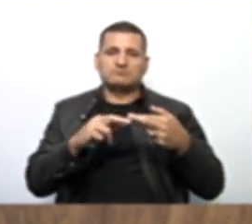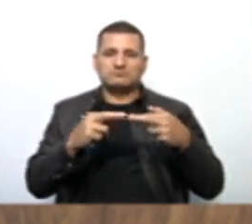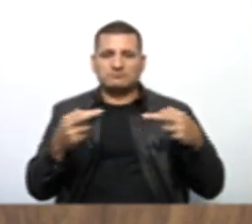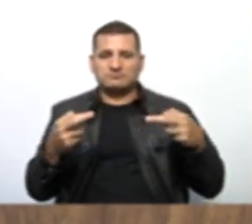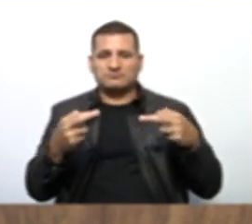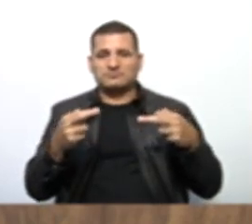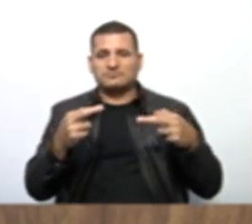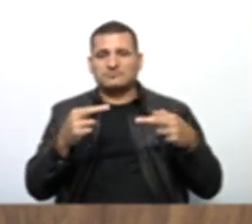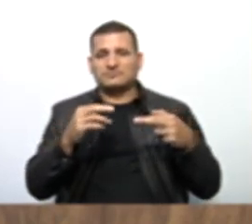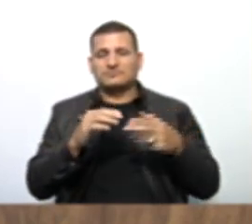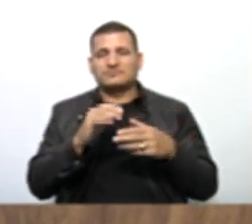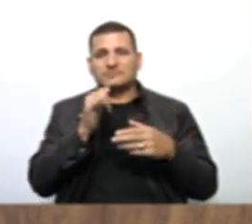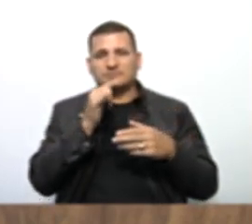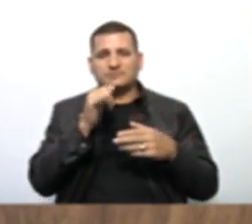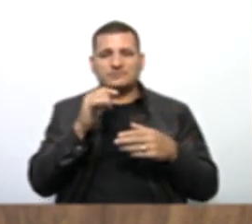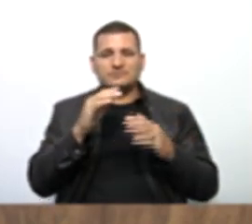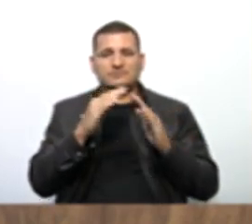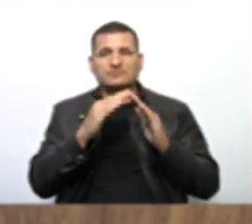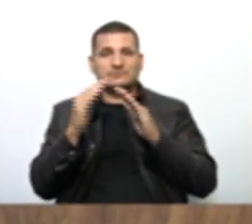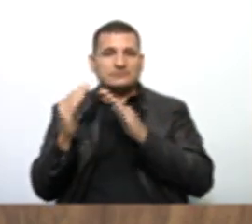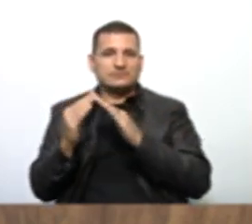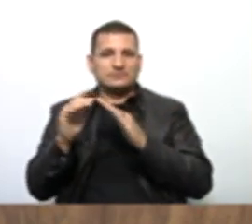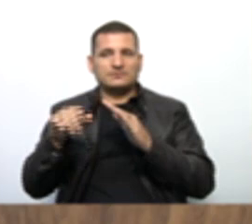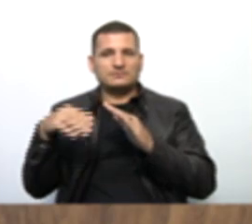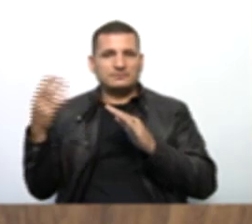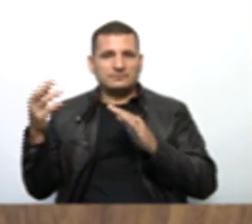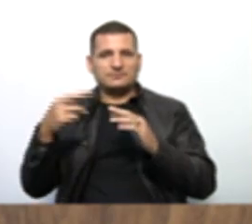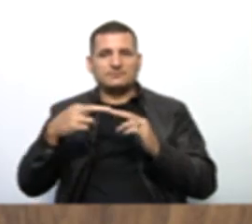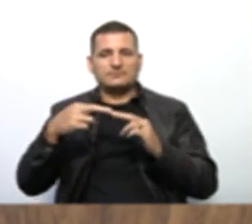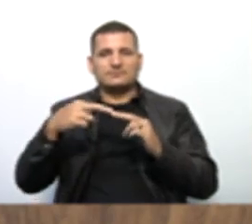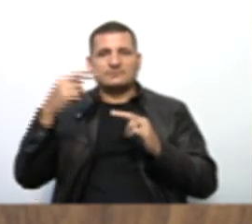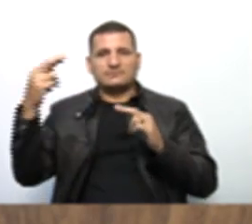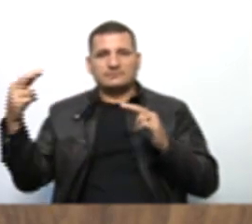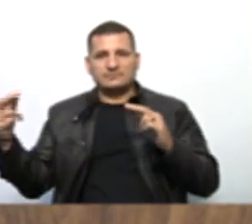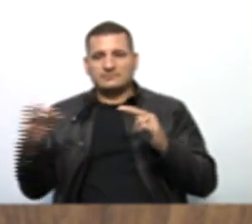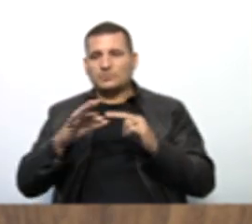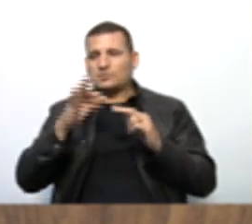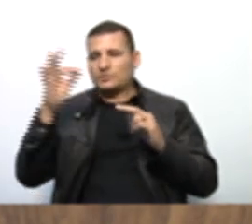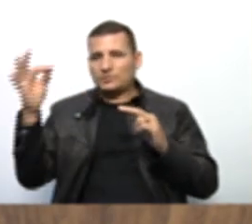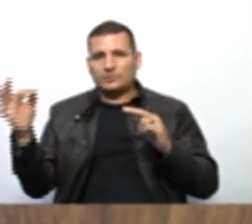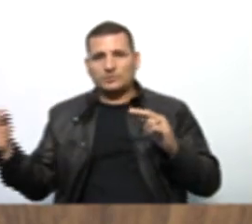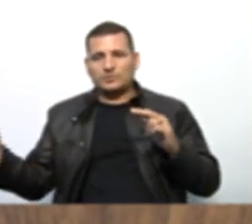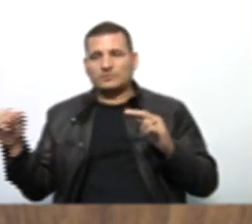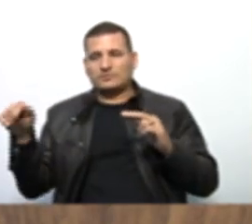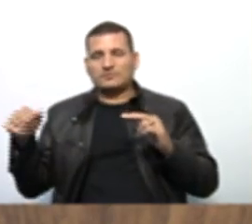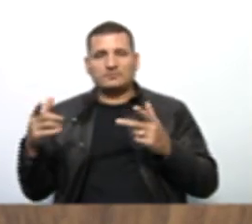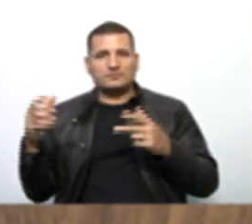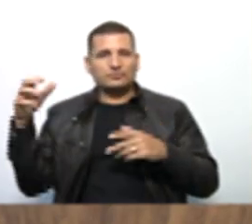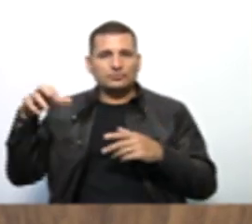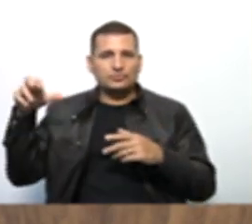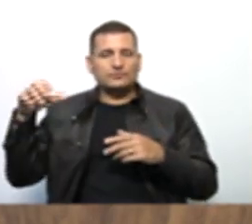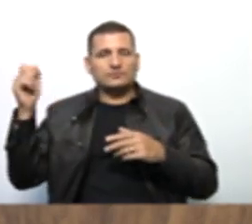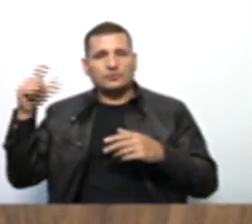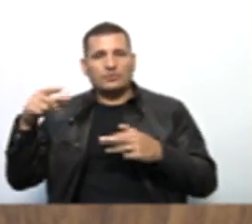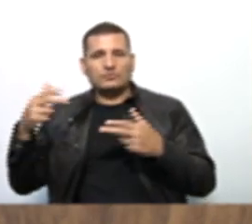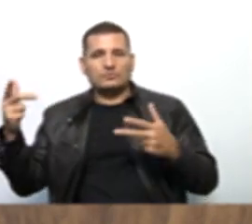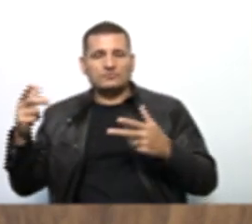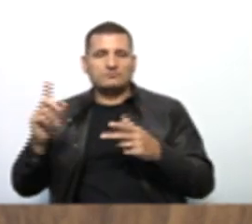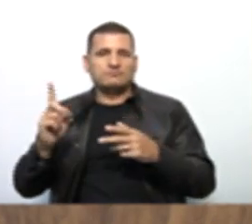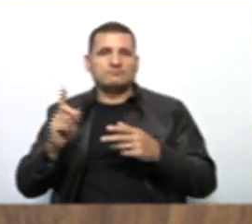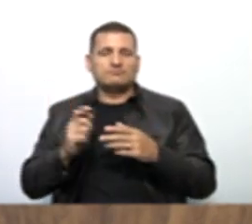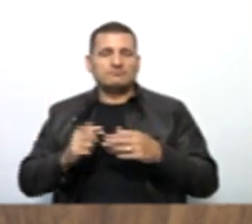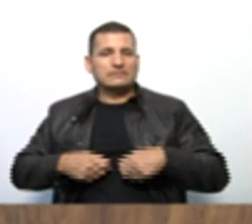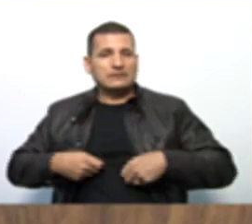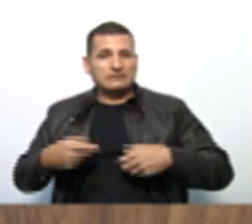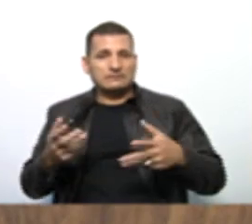negócio vai ficar exposto pegando é a água da chuva e sol constantemente então para investir um pouco mais não é pra poder dar uma qualidade maior